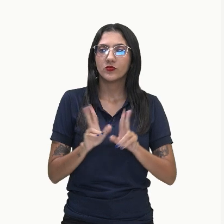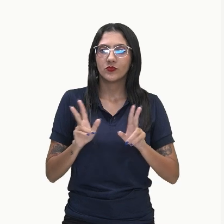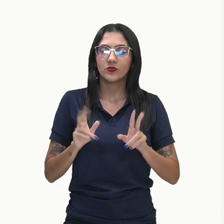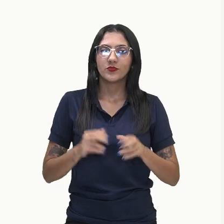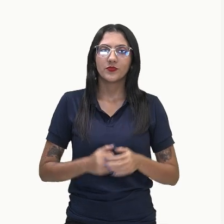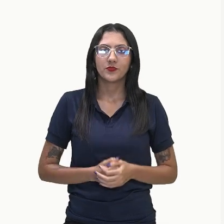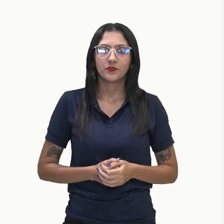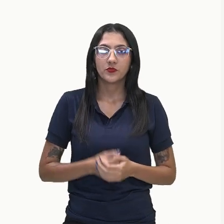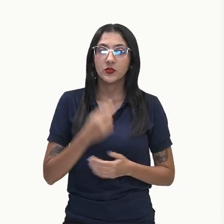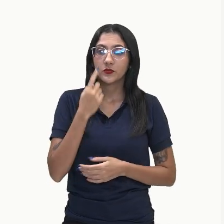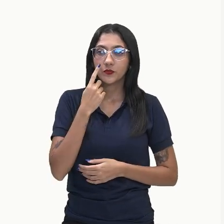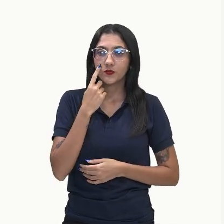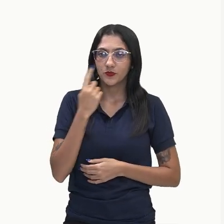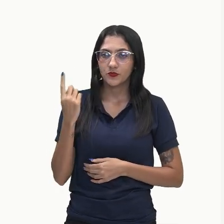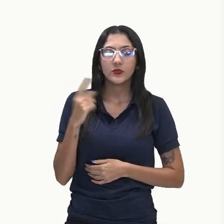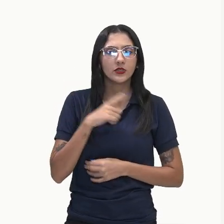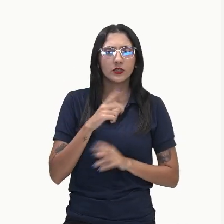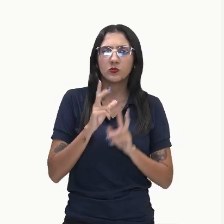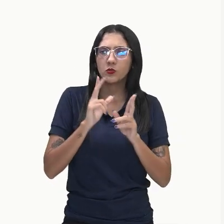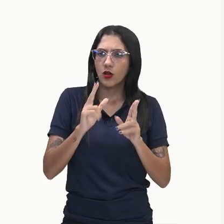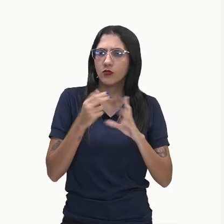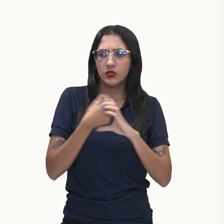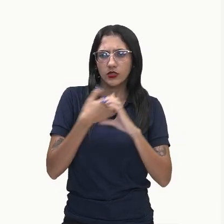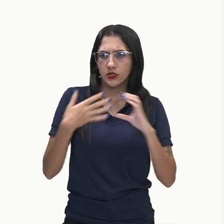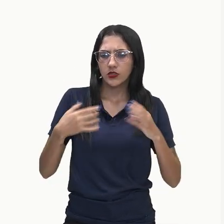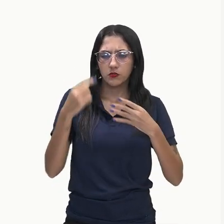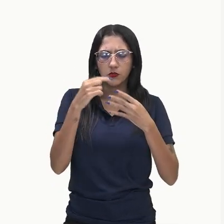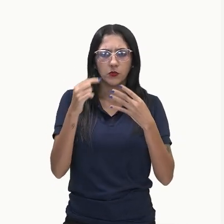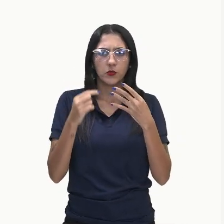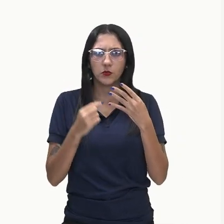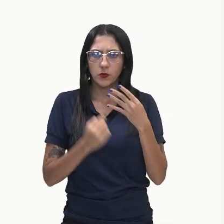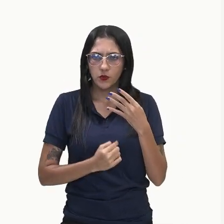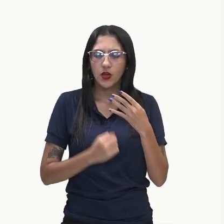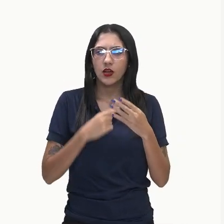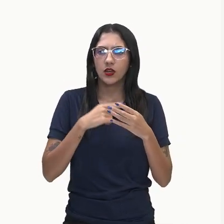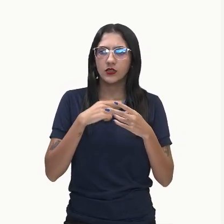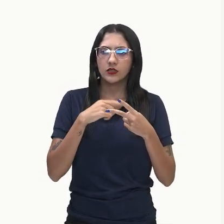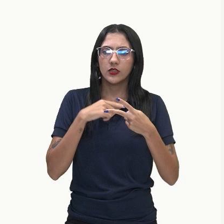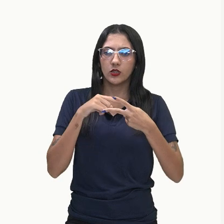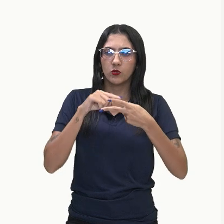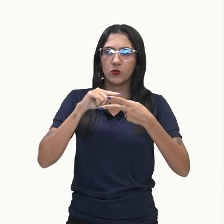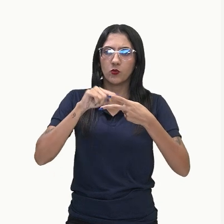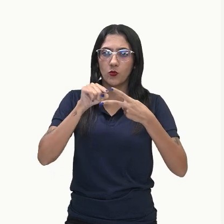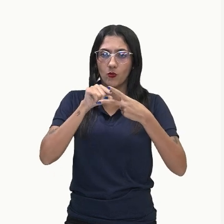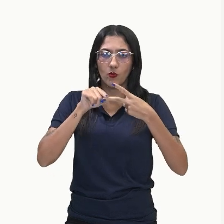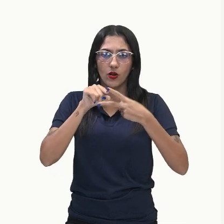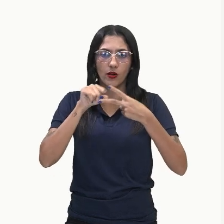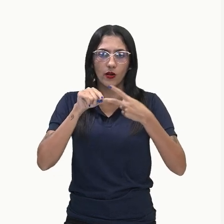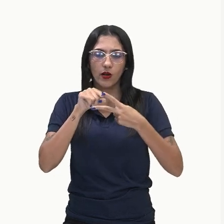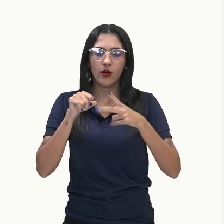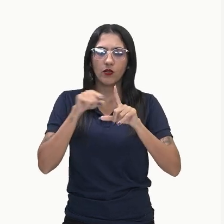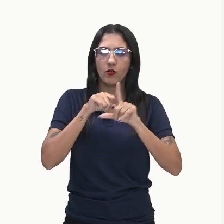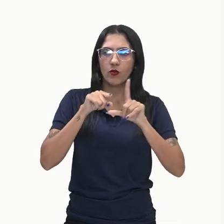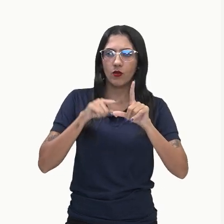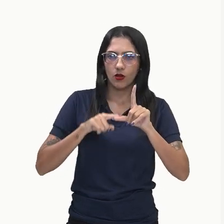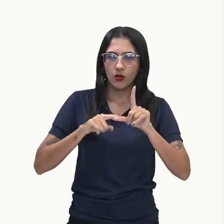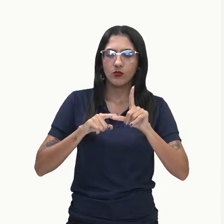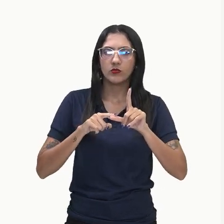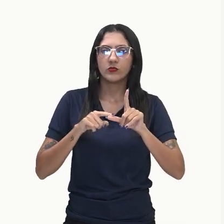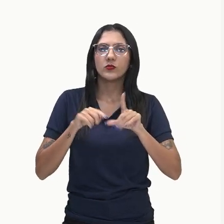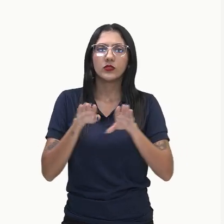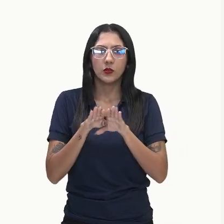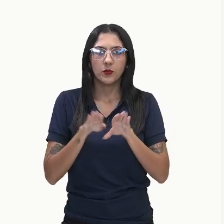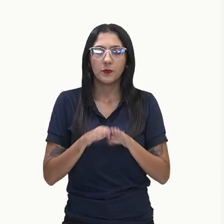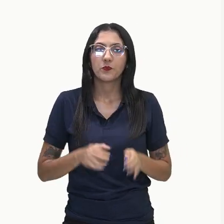aí lado, nós temos aí ângulos internos, nós temos aí os vértices e temos aí também os ângulos externos. Só